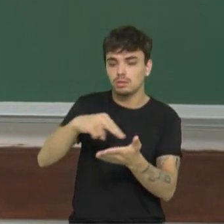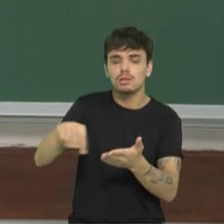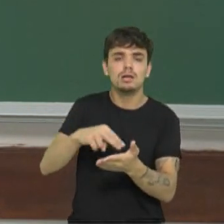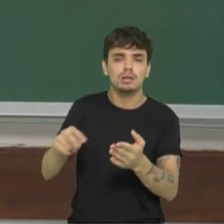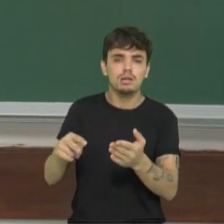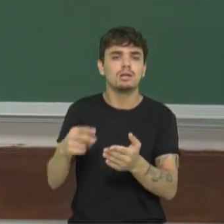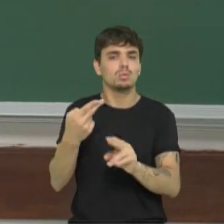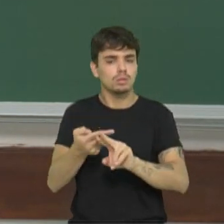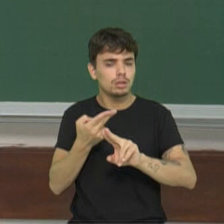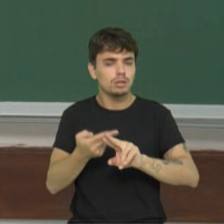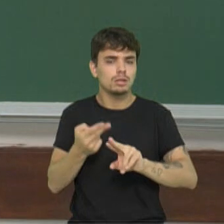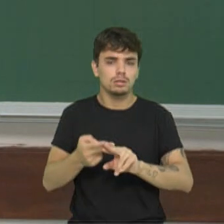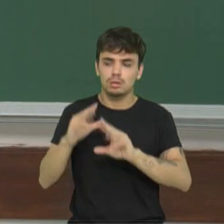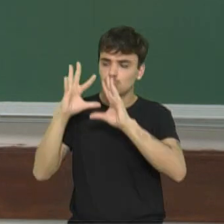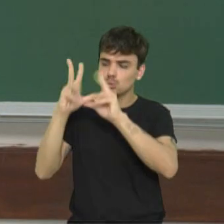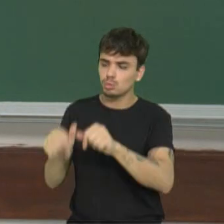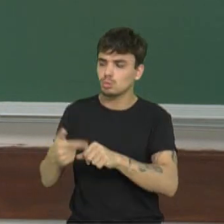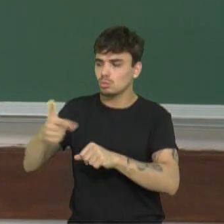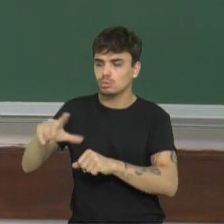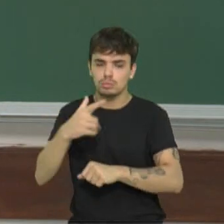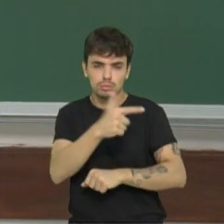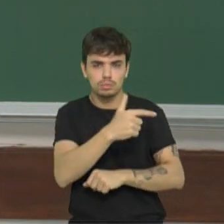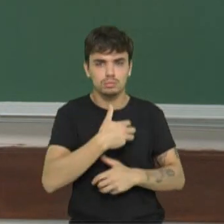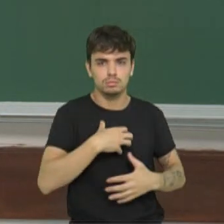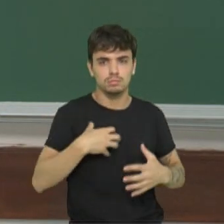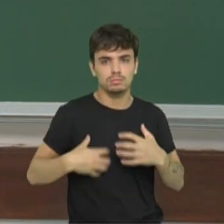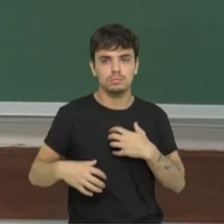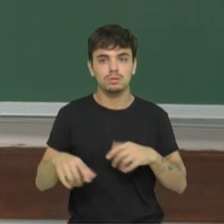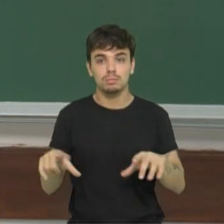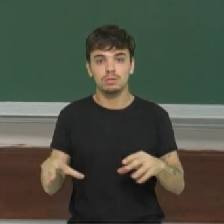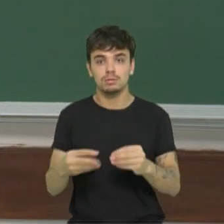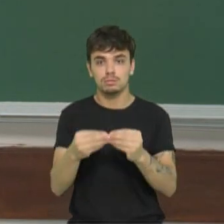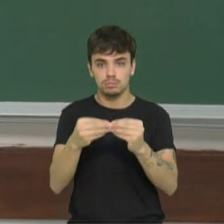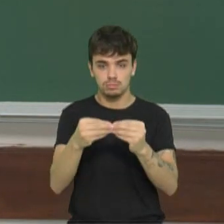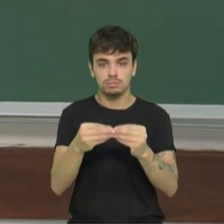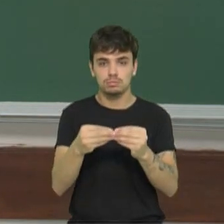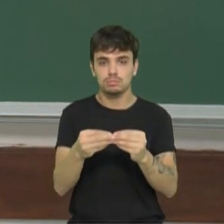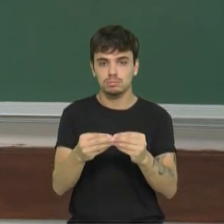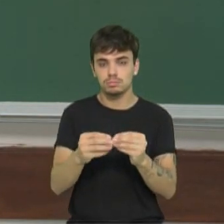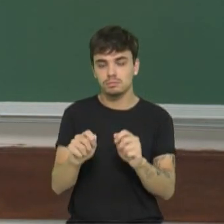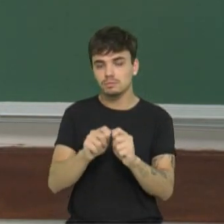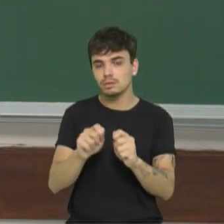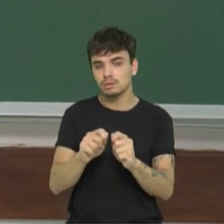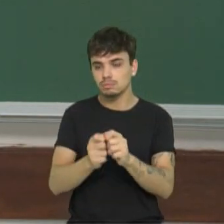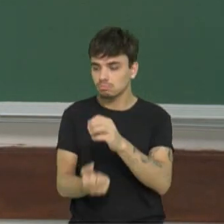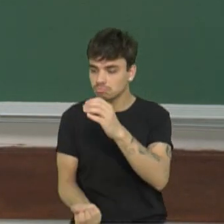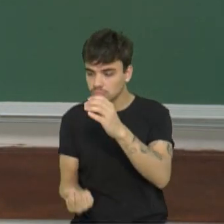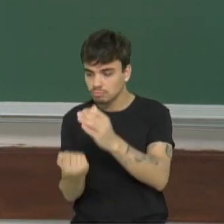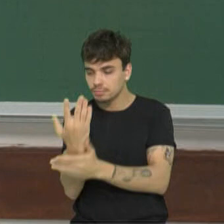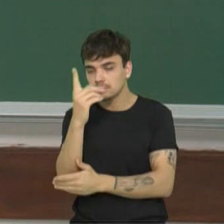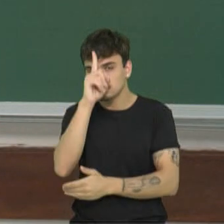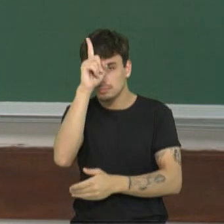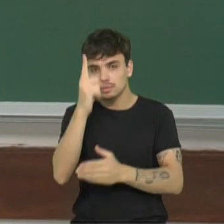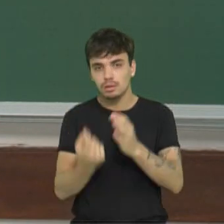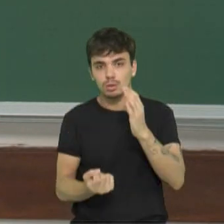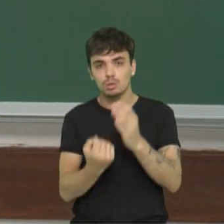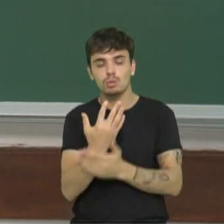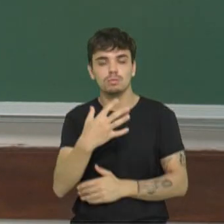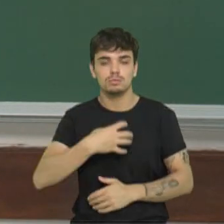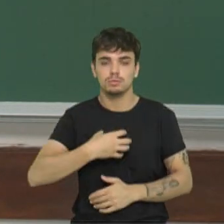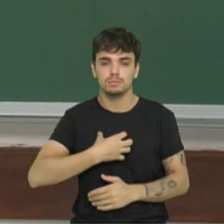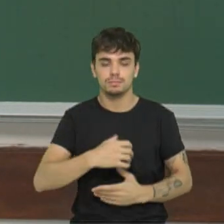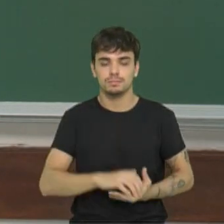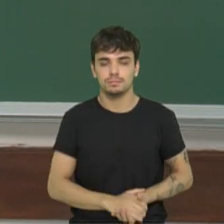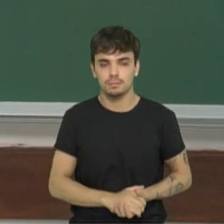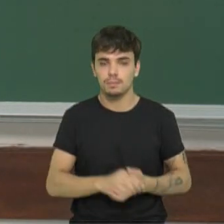tudo que ele pode dos outros estilos, emendando um passo no outro, né, e criando um novo estilo,